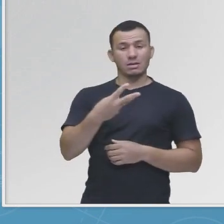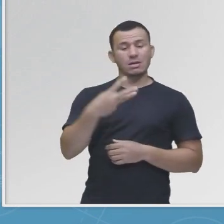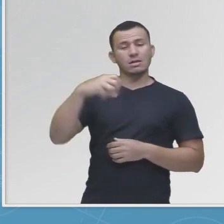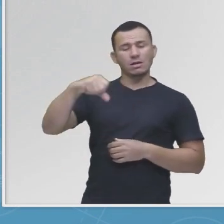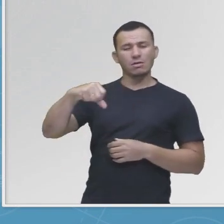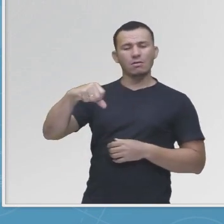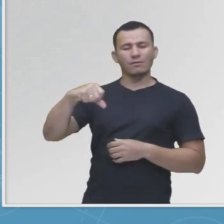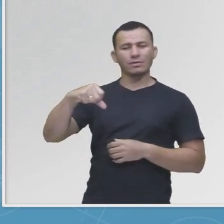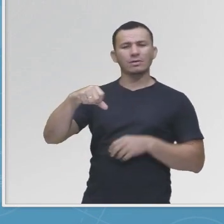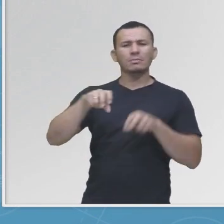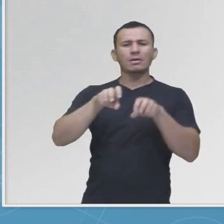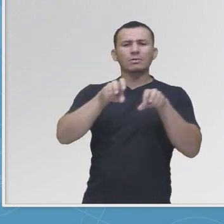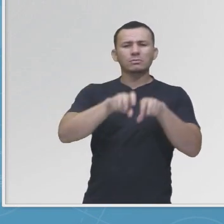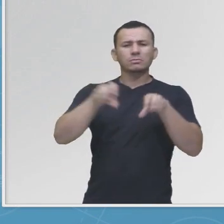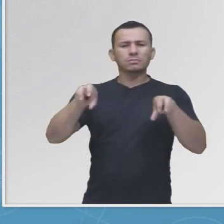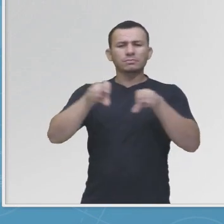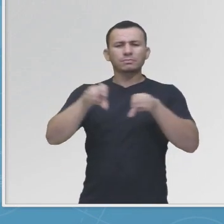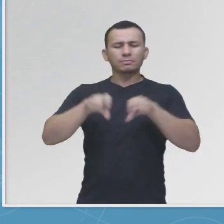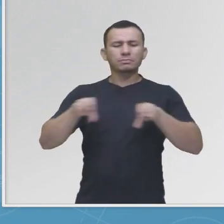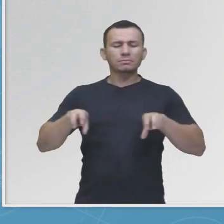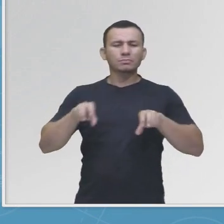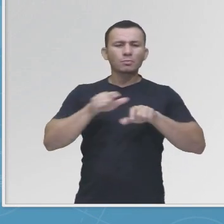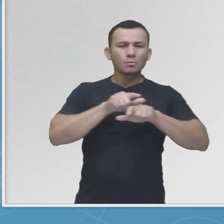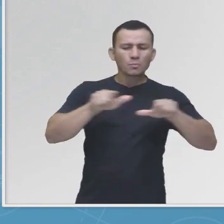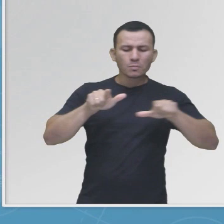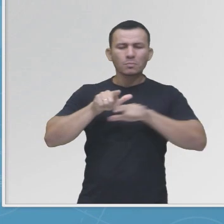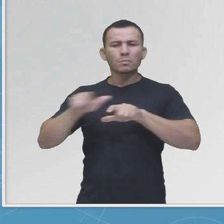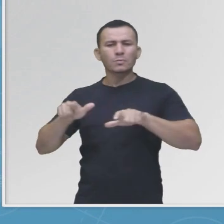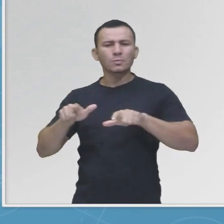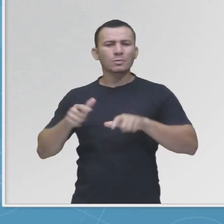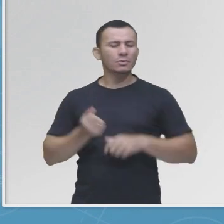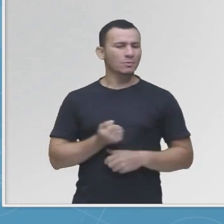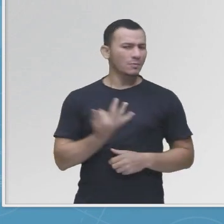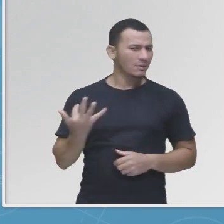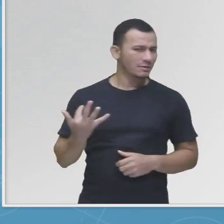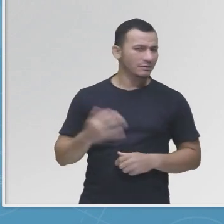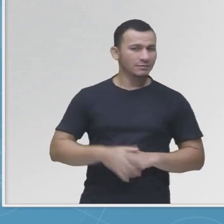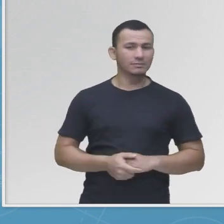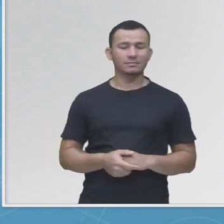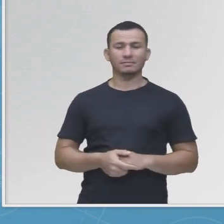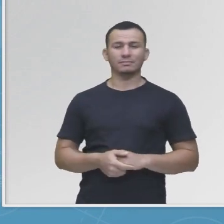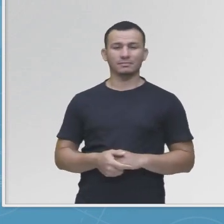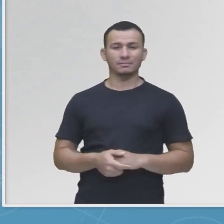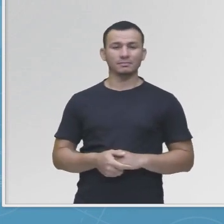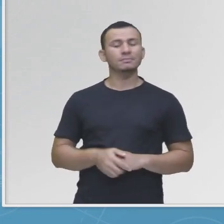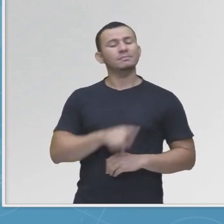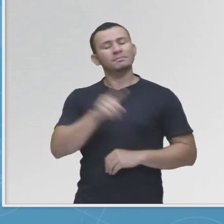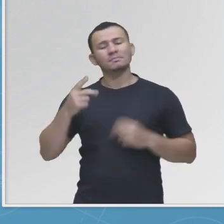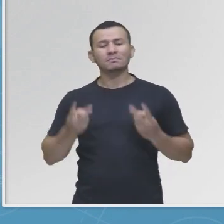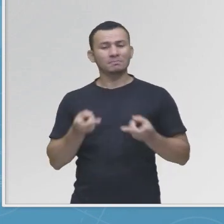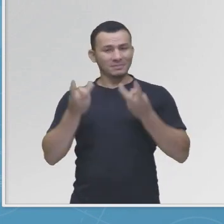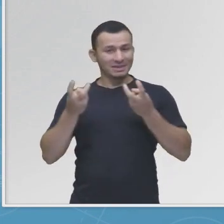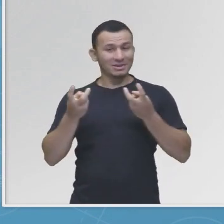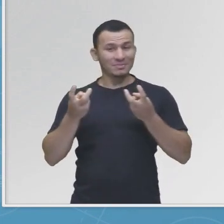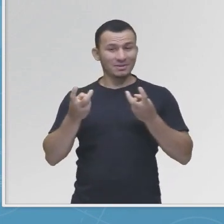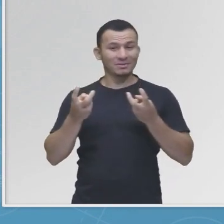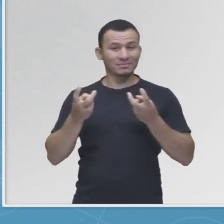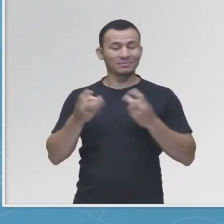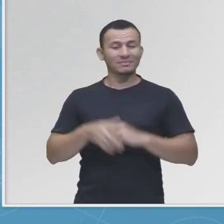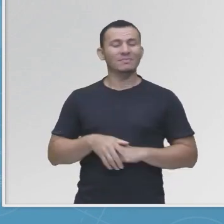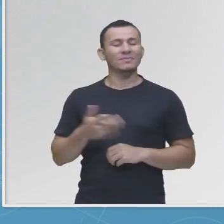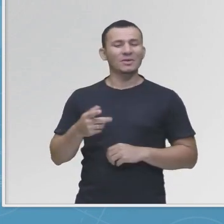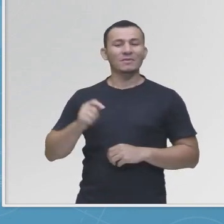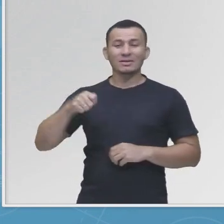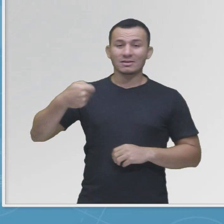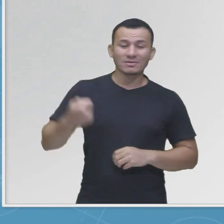Quantas poltronas desse ônibus estavam desocupadas? Então é simples a gente perceber que no caso aqui vamos realizar